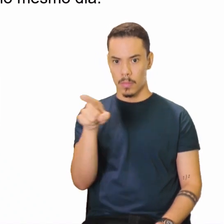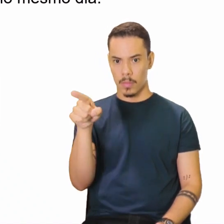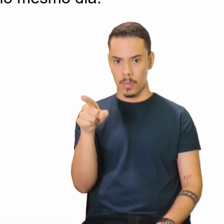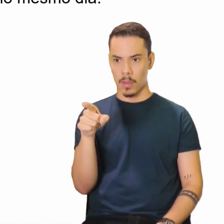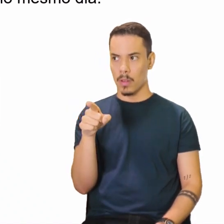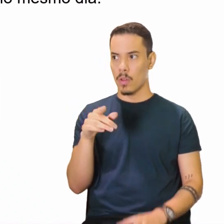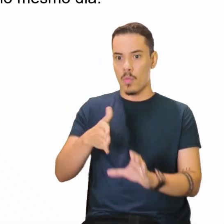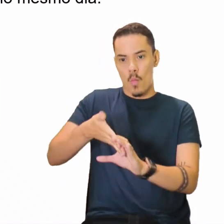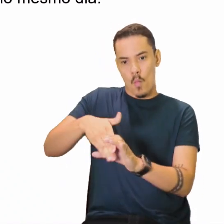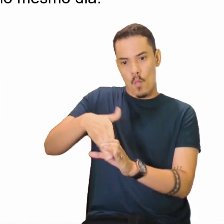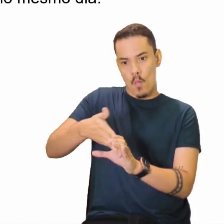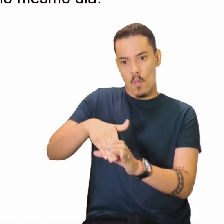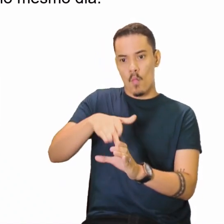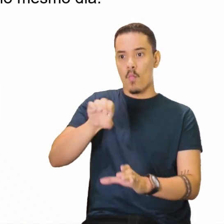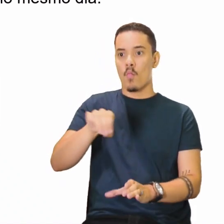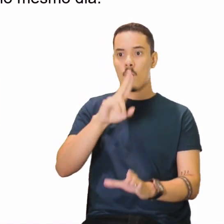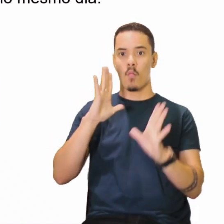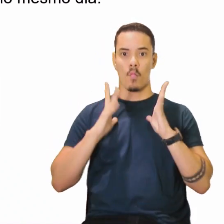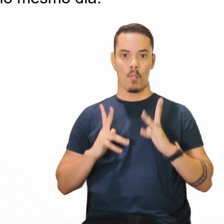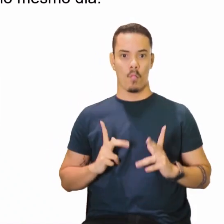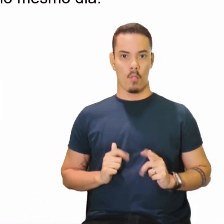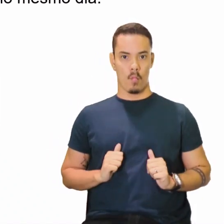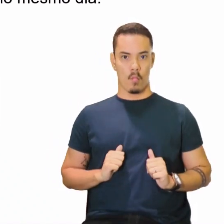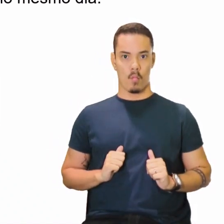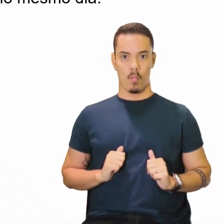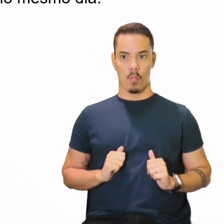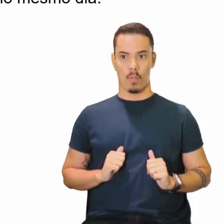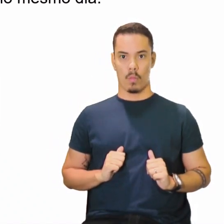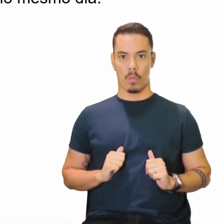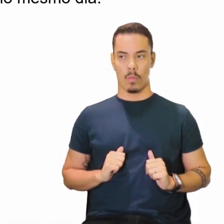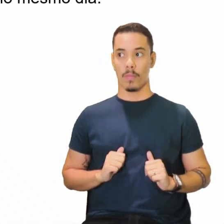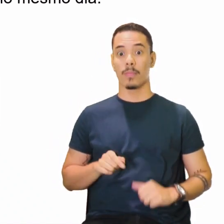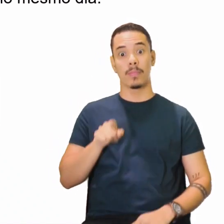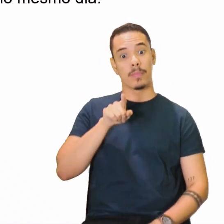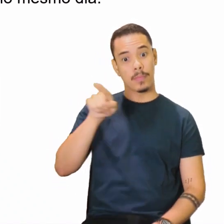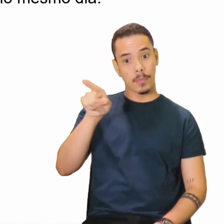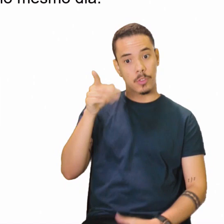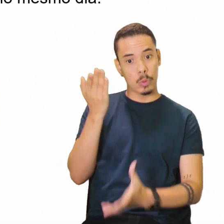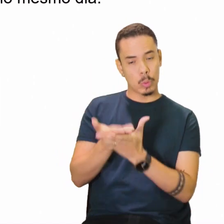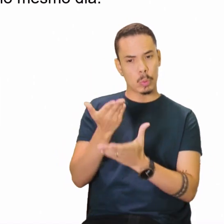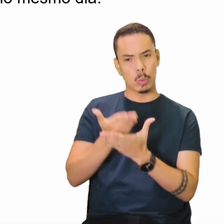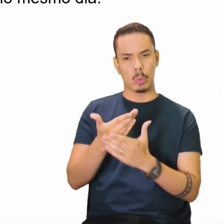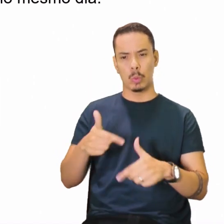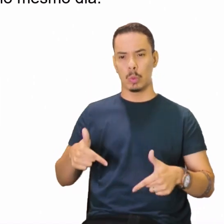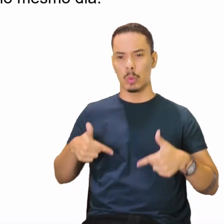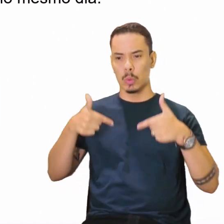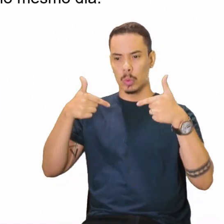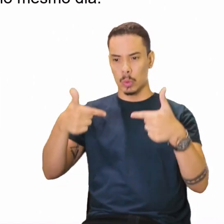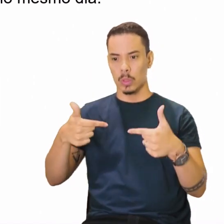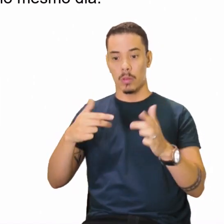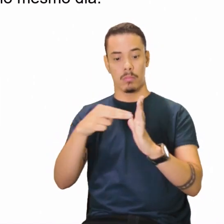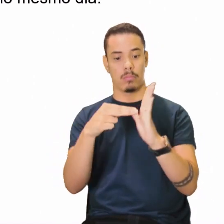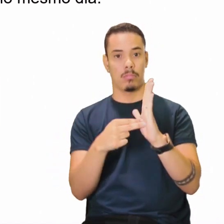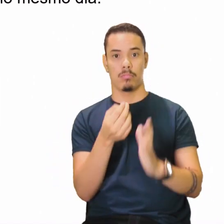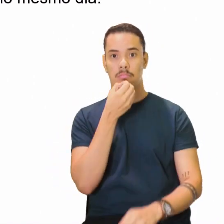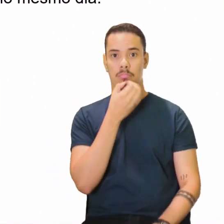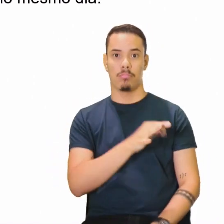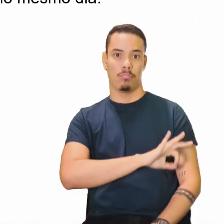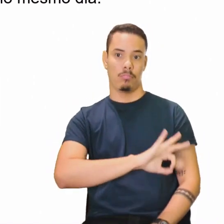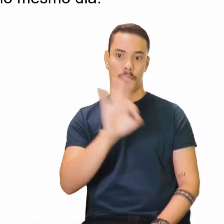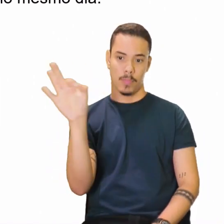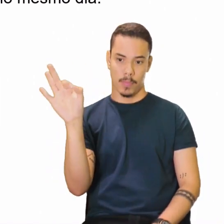lavará a louça ou limpará o quarto? Ela estuda bastante, logo terá